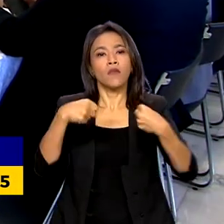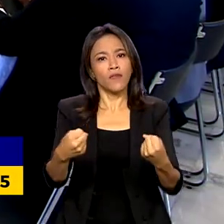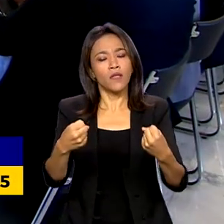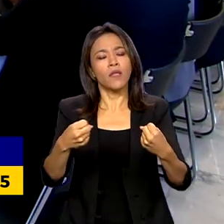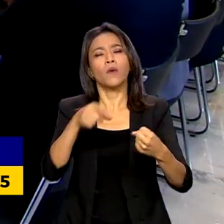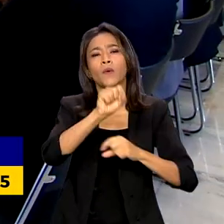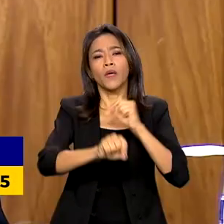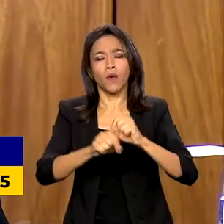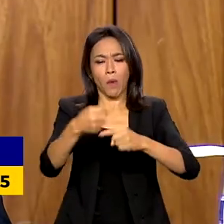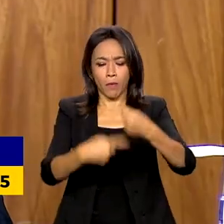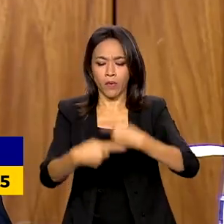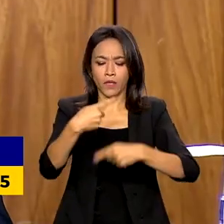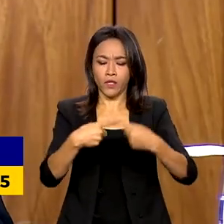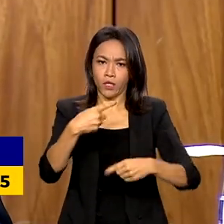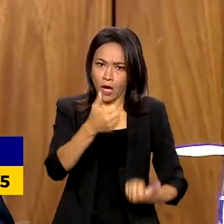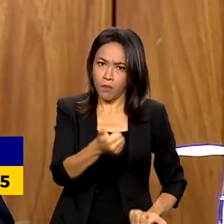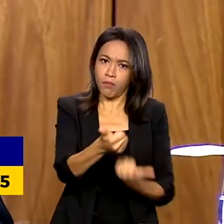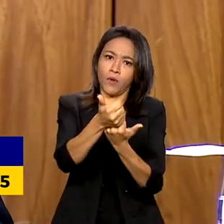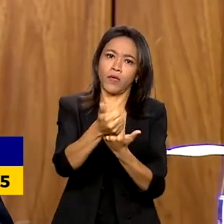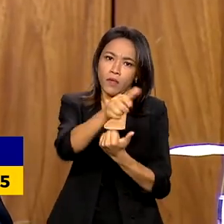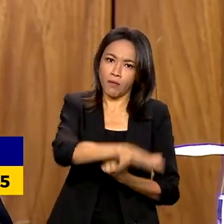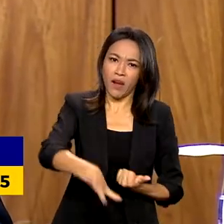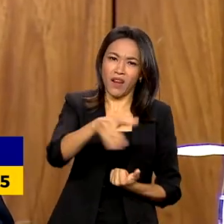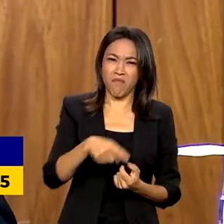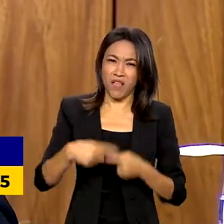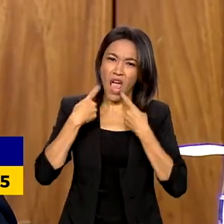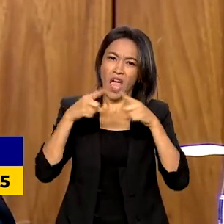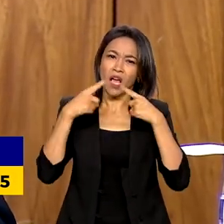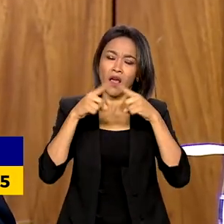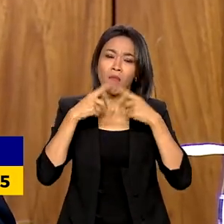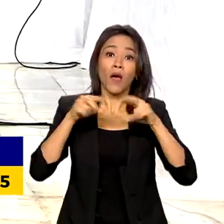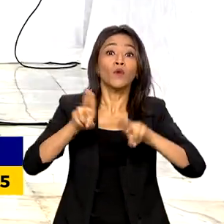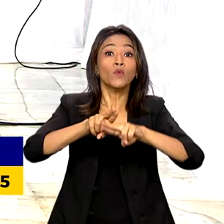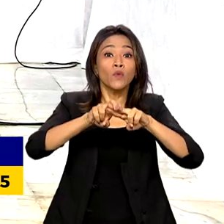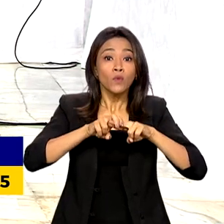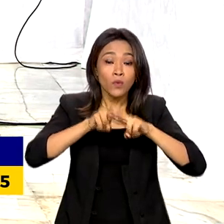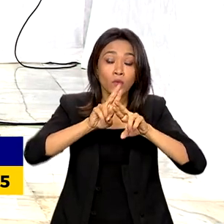setor industrial, mas criticaram a taxa de juros que hoje está em